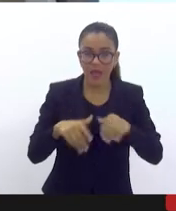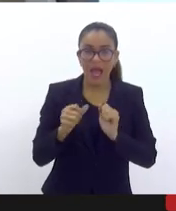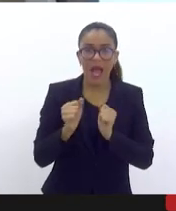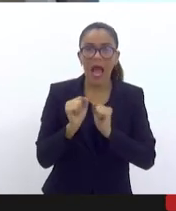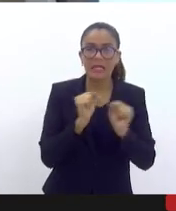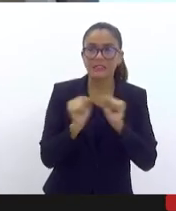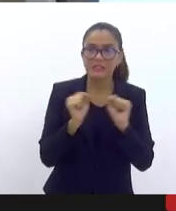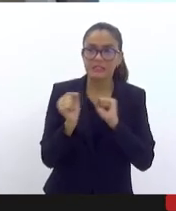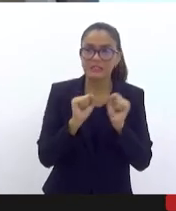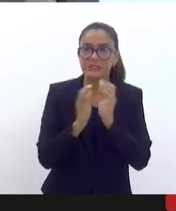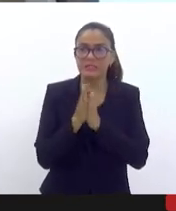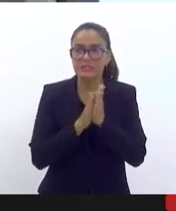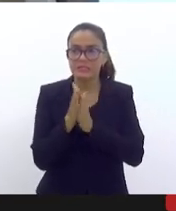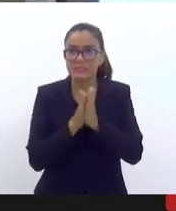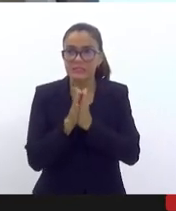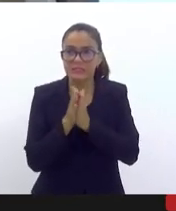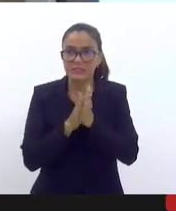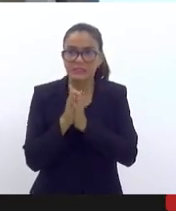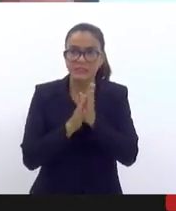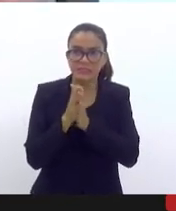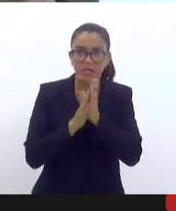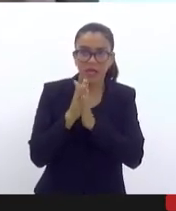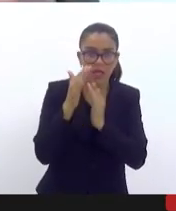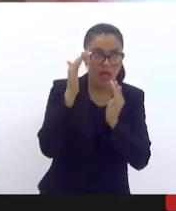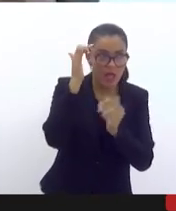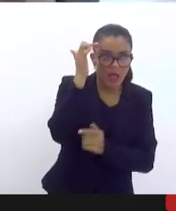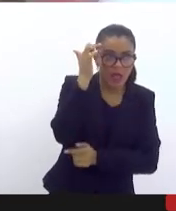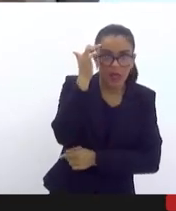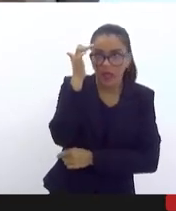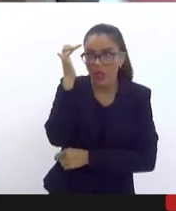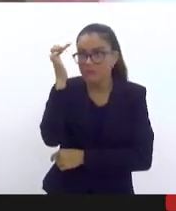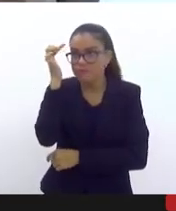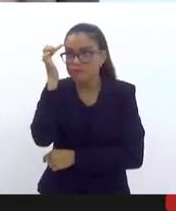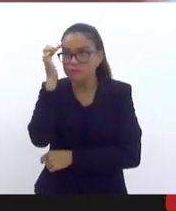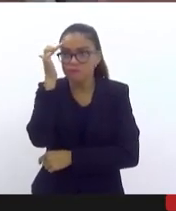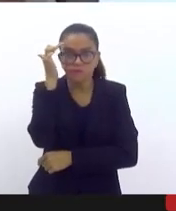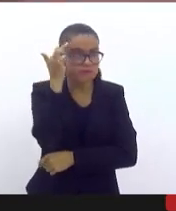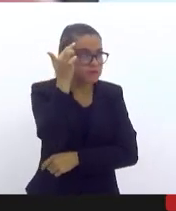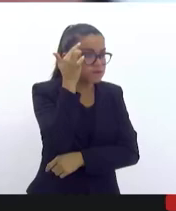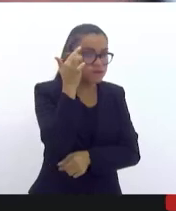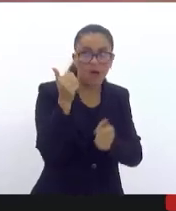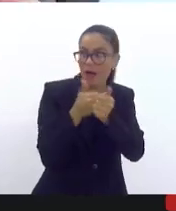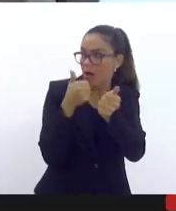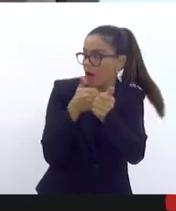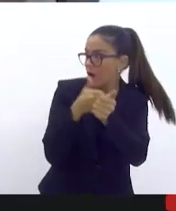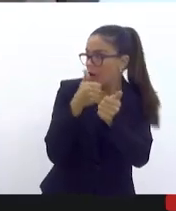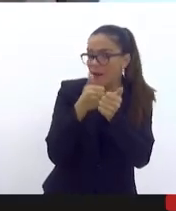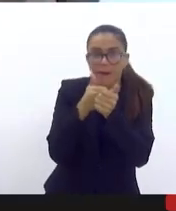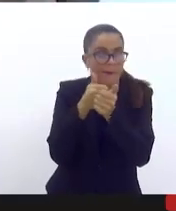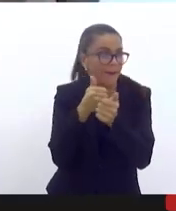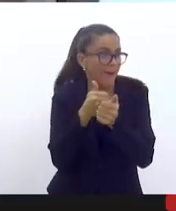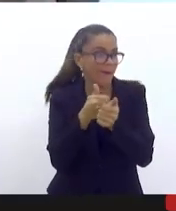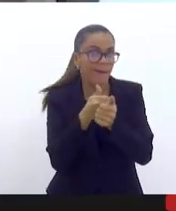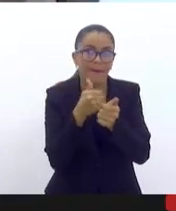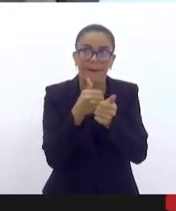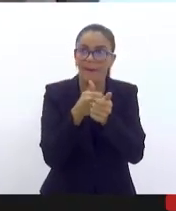irritação ansiedade e confusão e paranoia que é o que a gente tem visto mais que é o que dá esse colorido